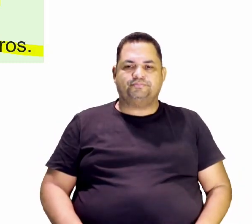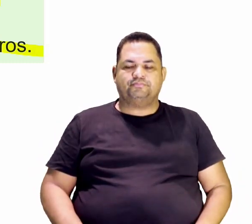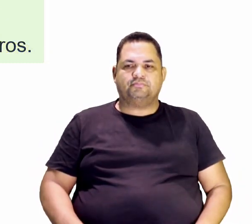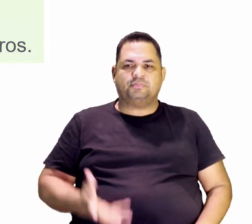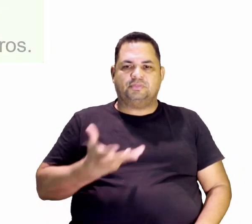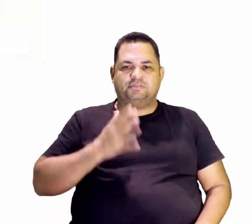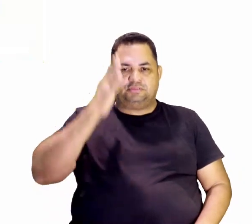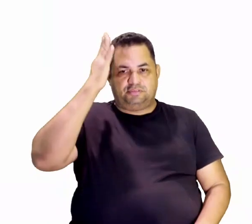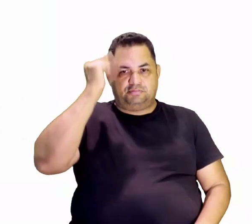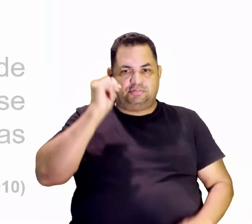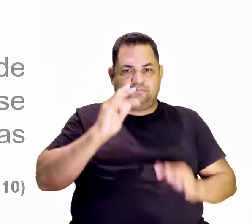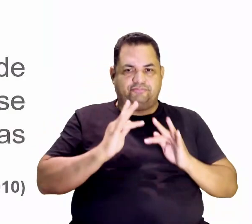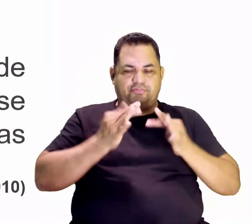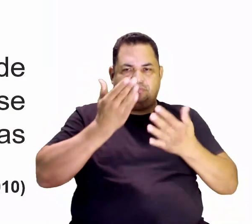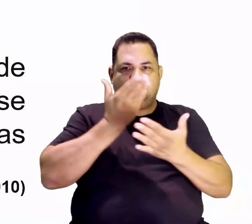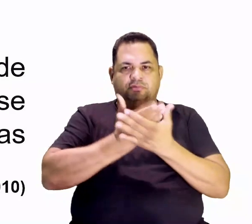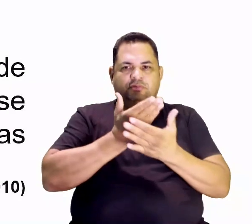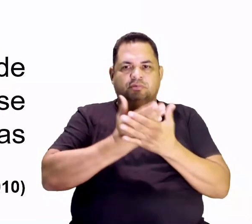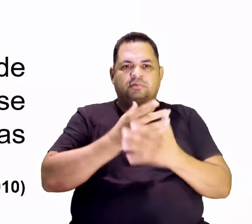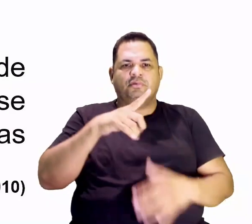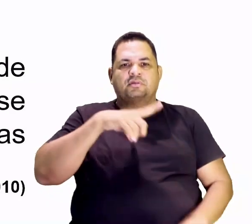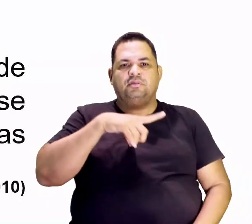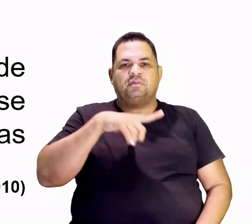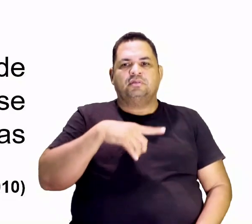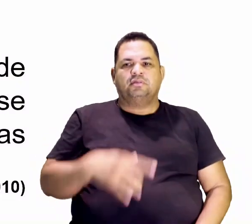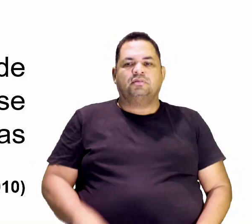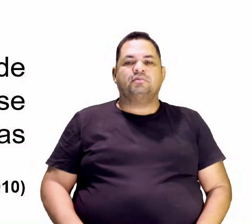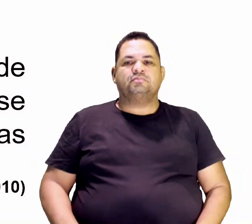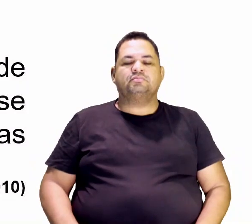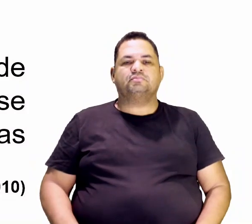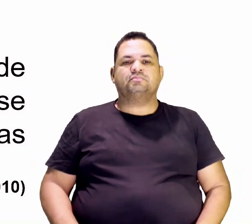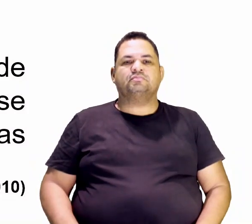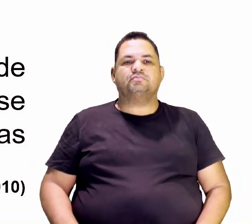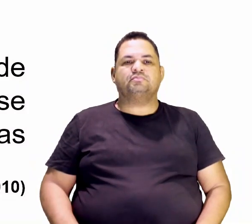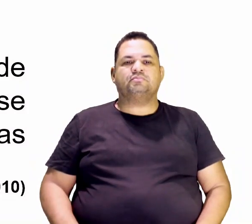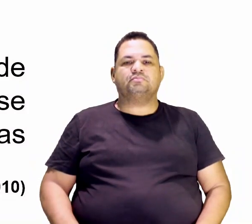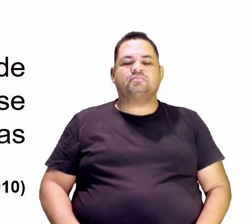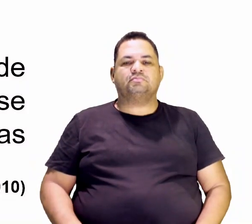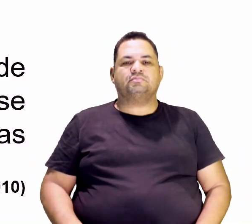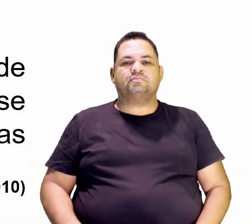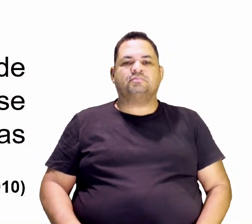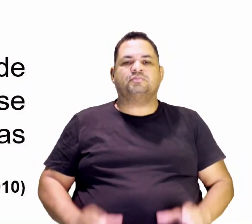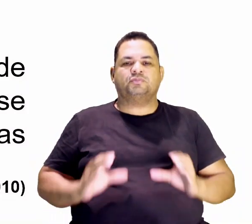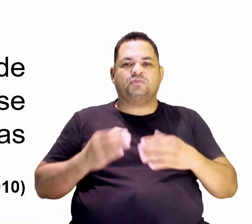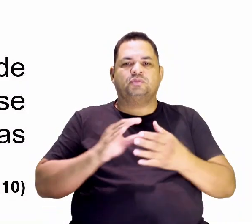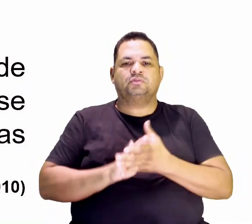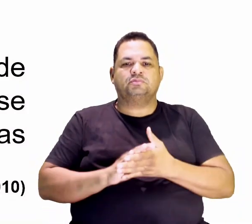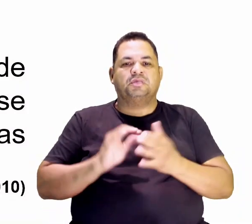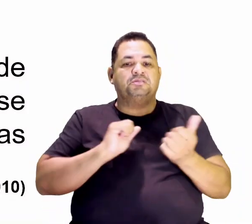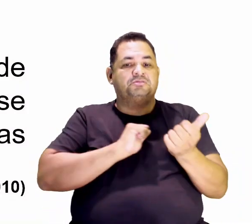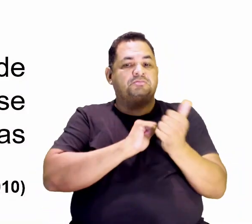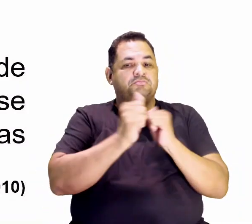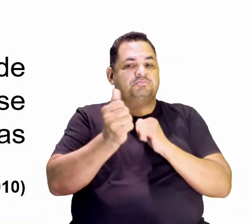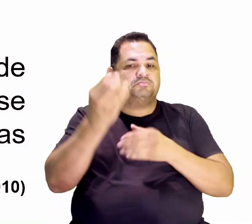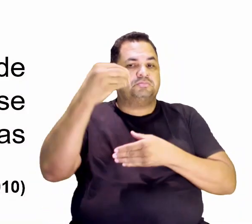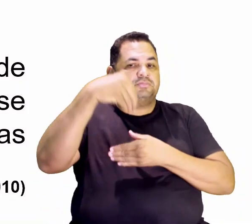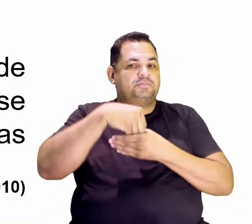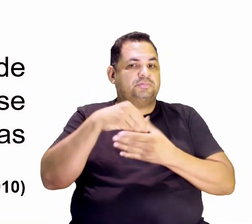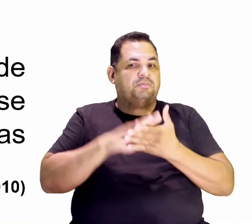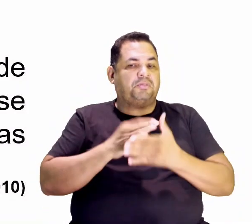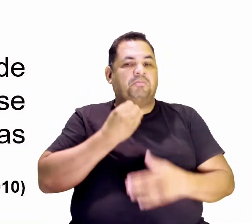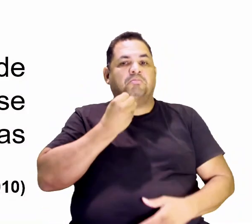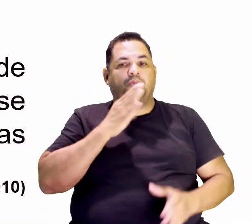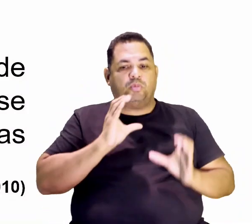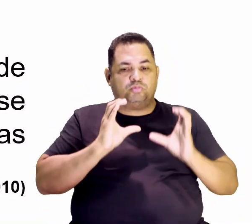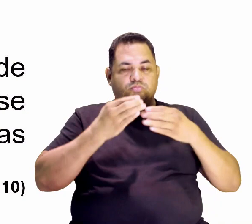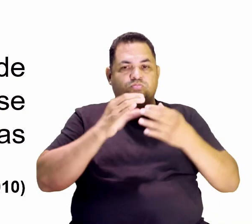hein? Tem aí também a galera que gosta de esporte e faz parte de uma tribo boa também, gente,